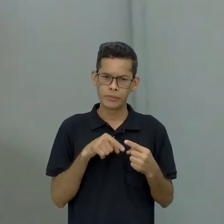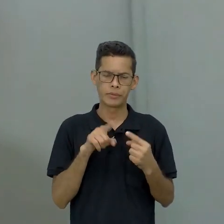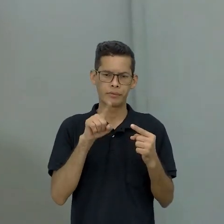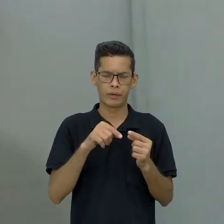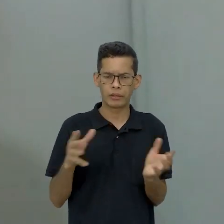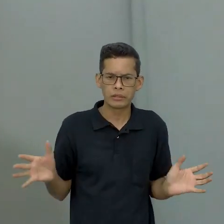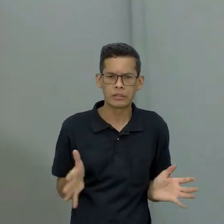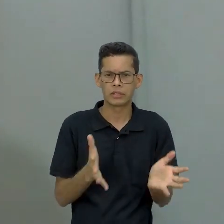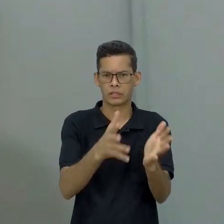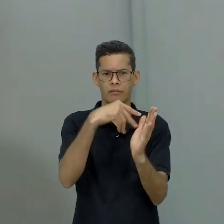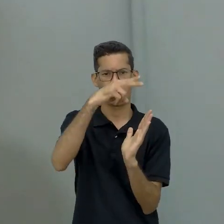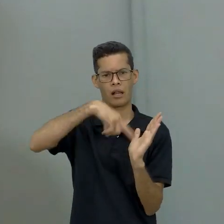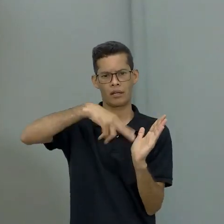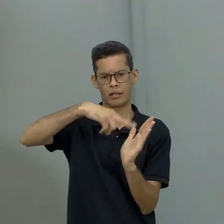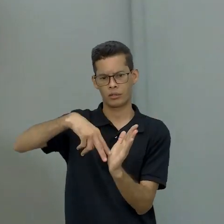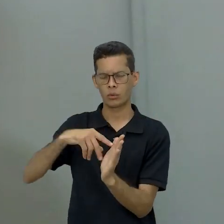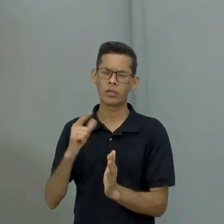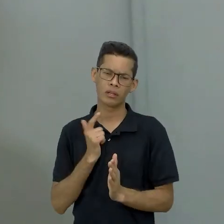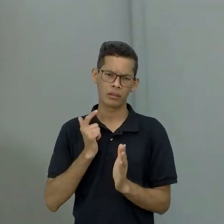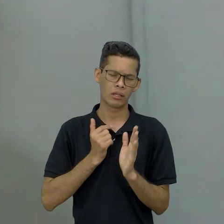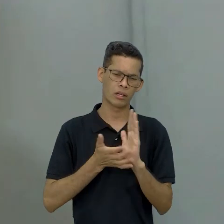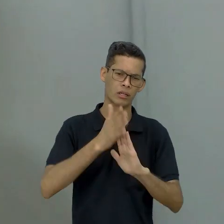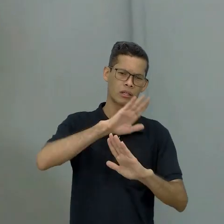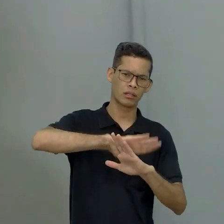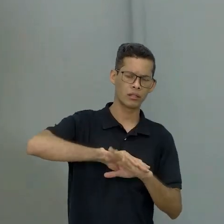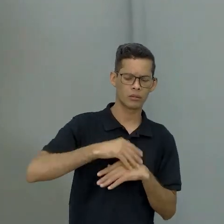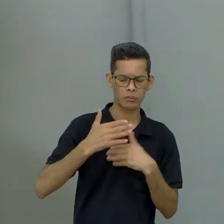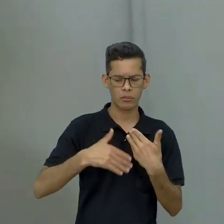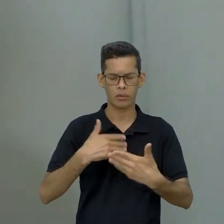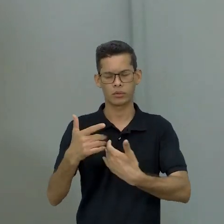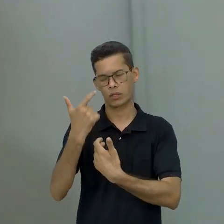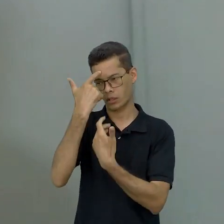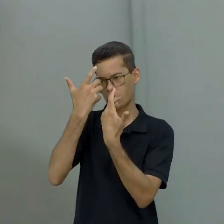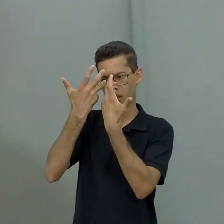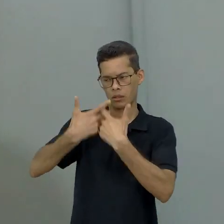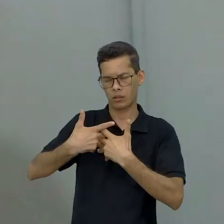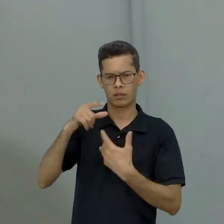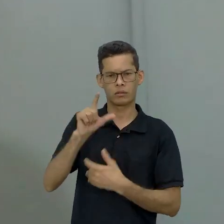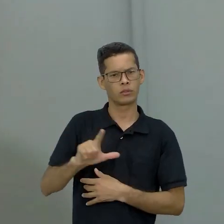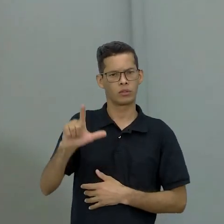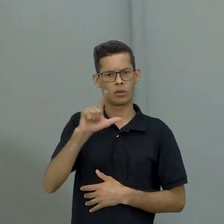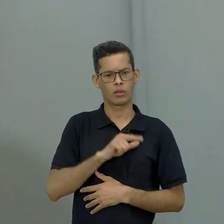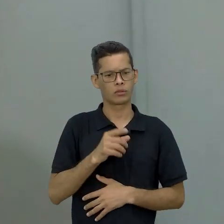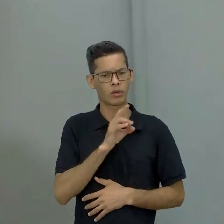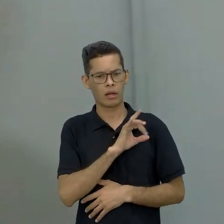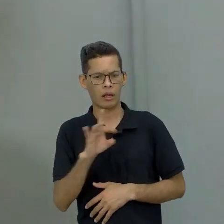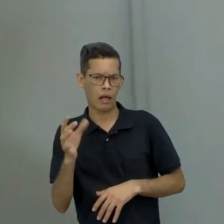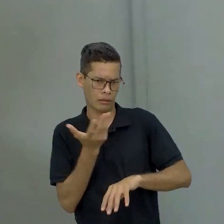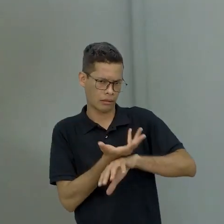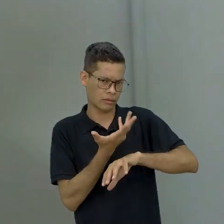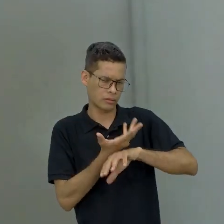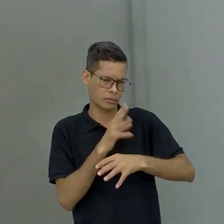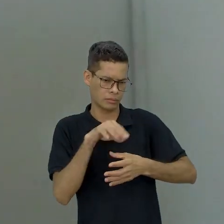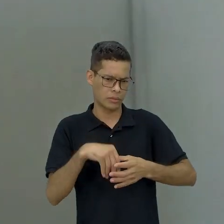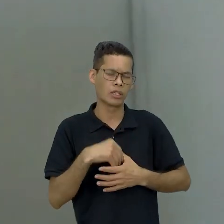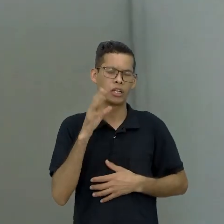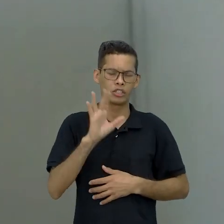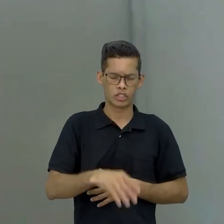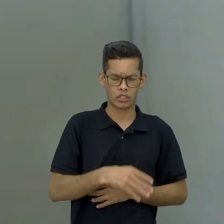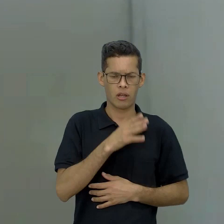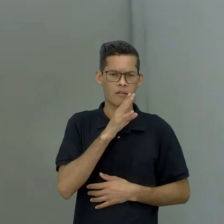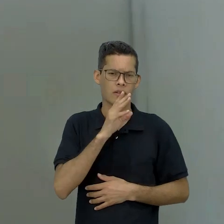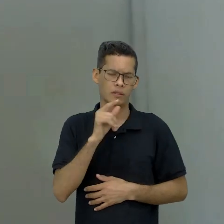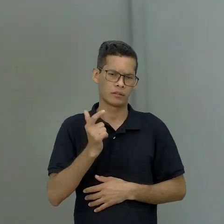você falou, existe aí um processo lógico que qualquer leitor já atua na sua leitura, porque ele já tem conhecimentos